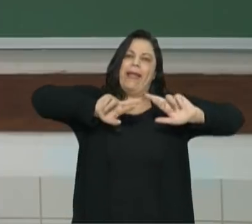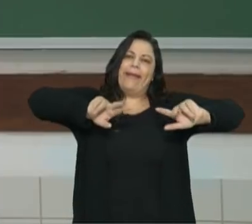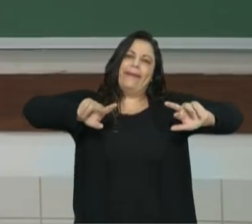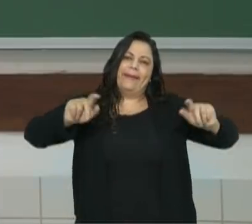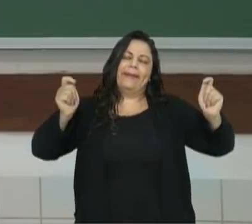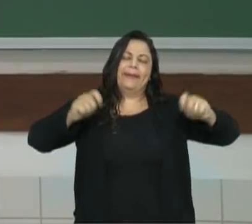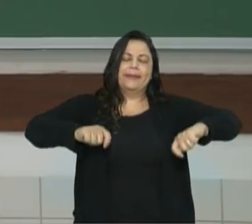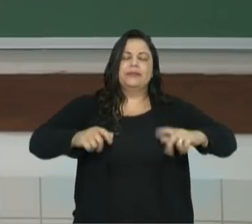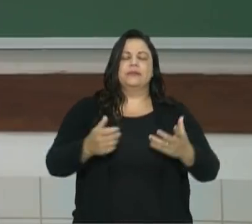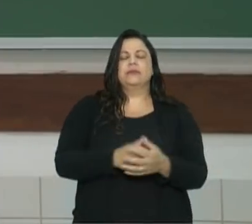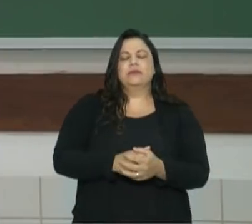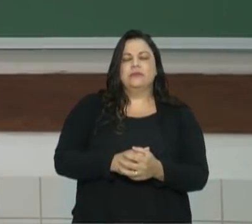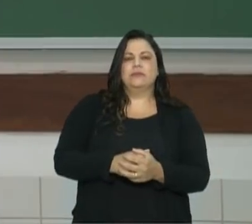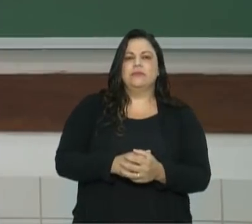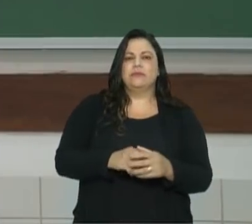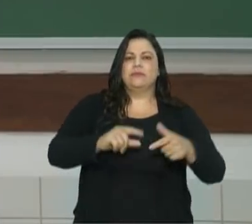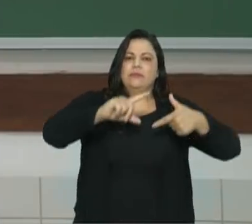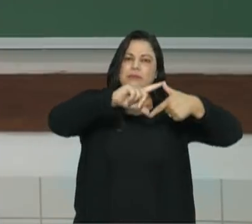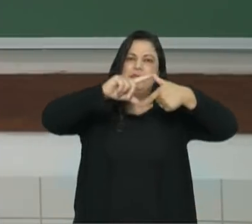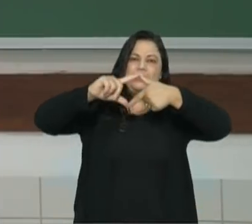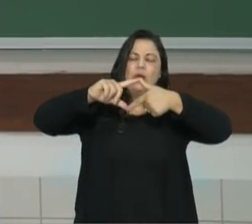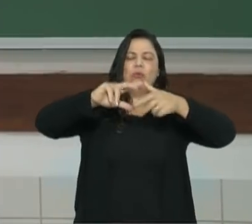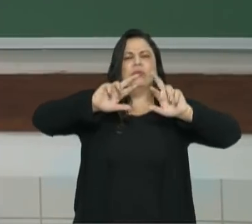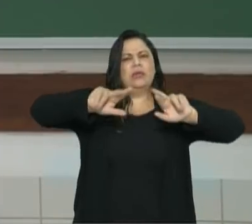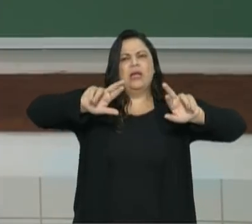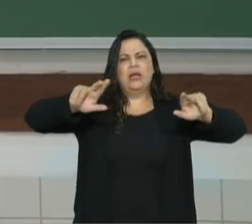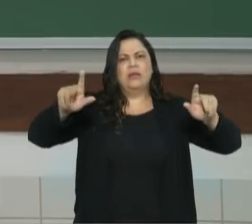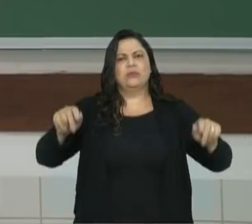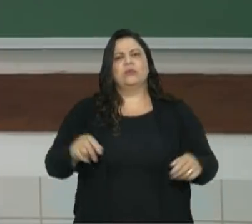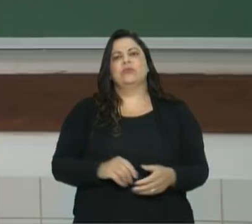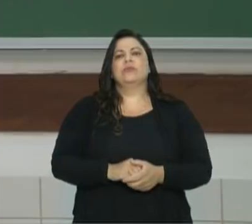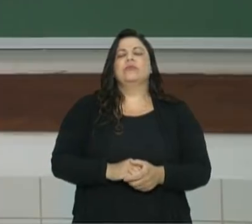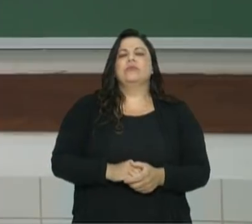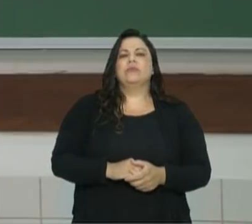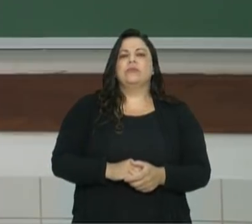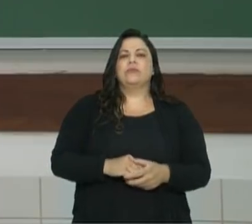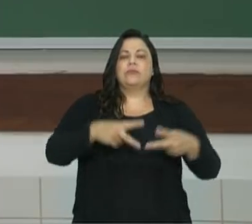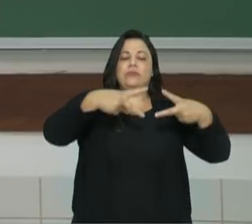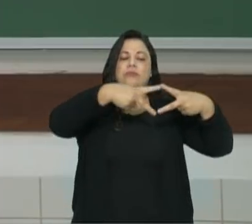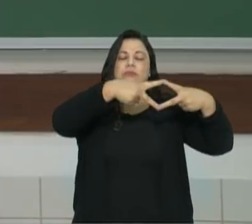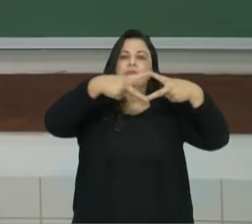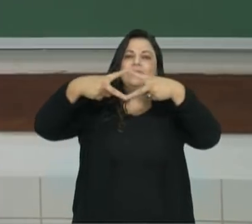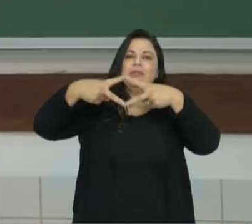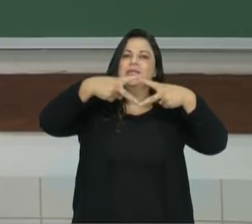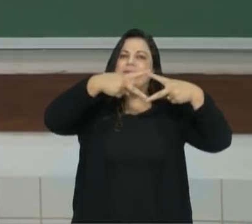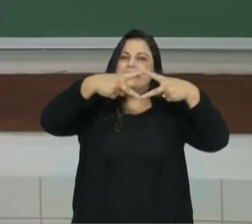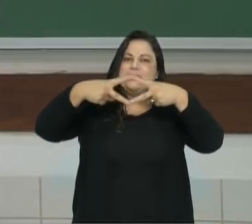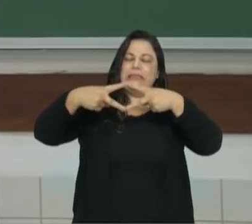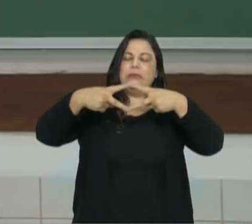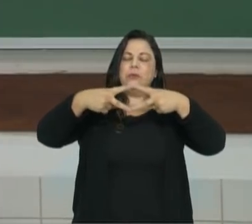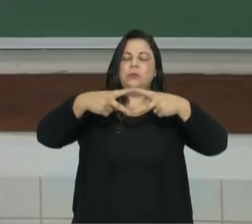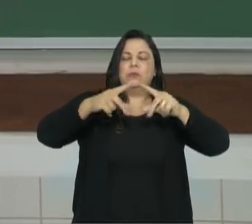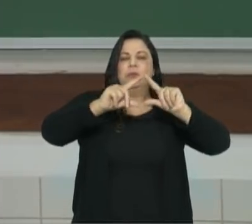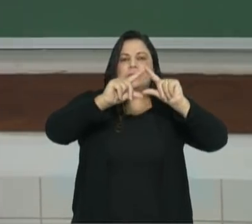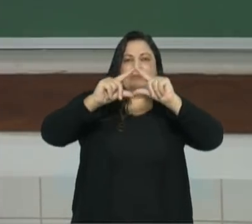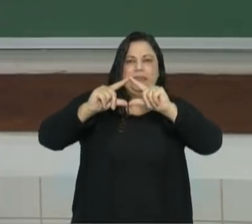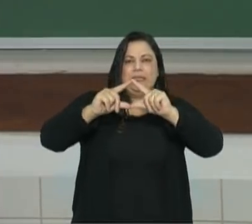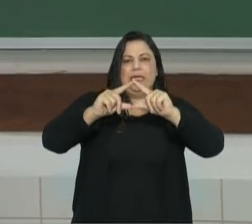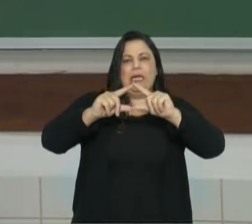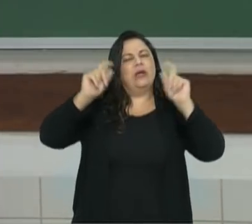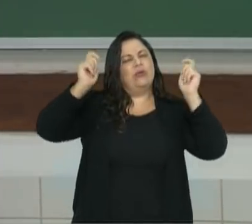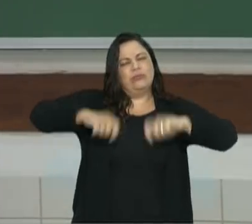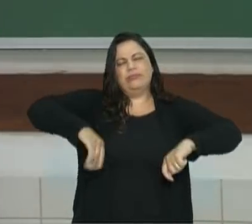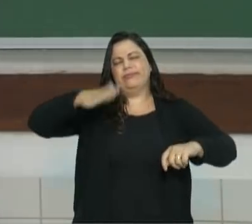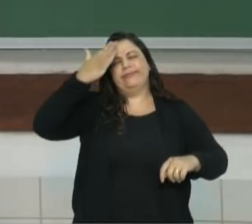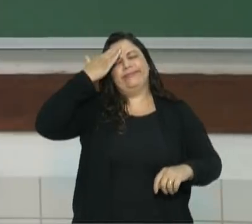for um triângulo, base vezes altura dividido por 2. Retângulo e triângulo, você faz a festa nessas questões aqui. Ok? Vamos lá